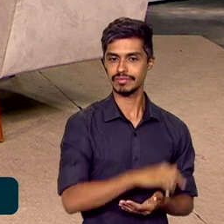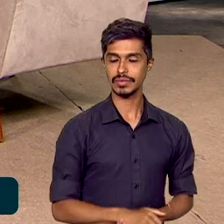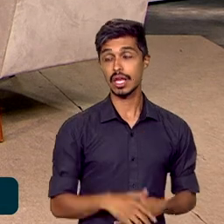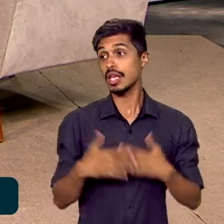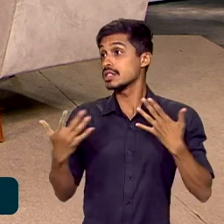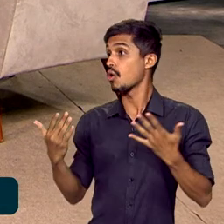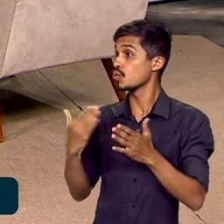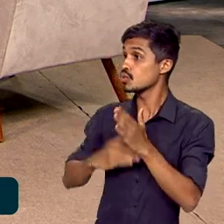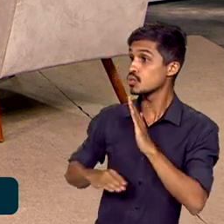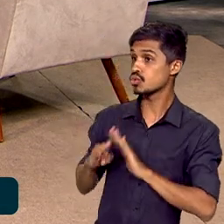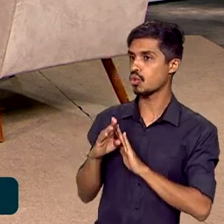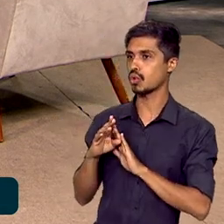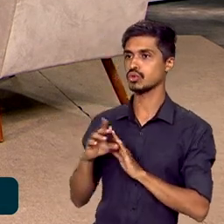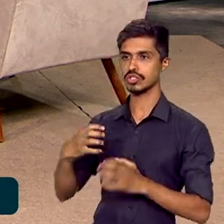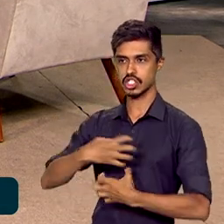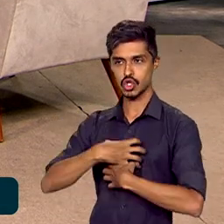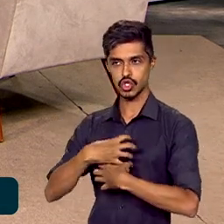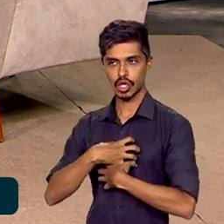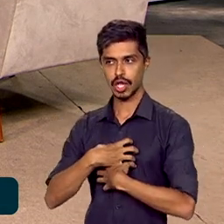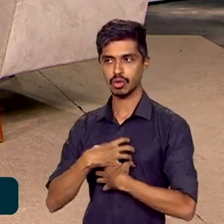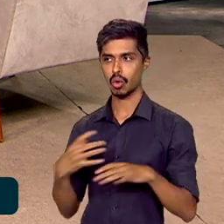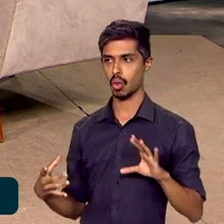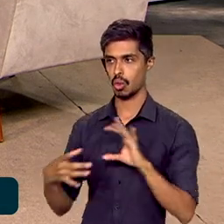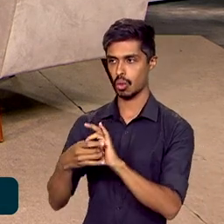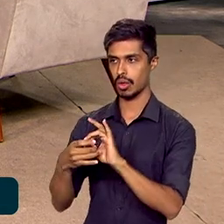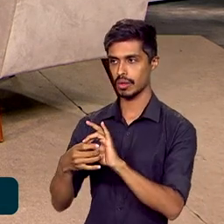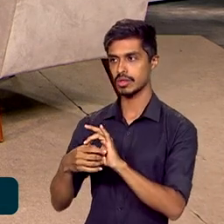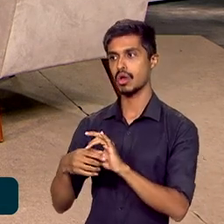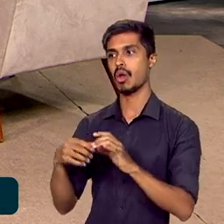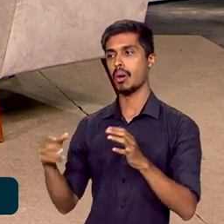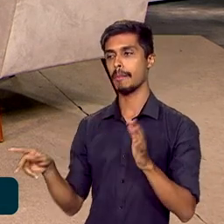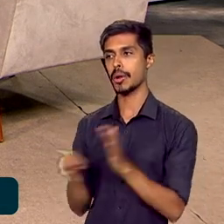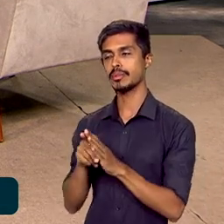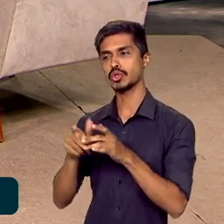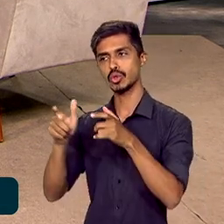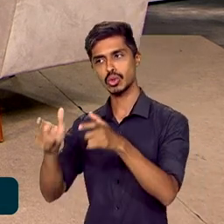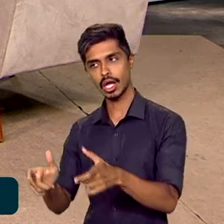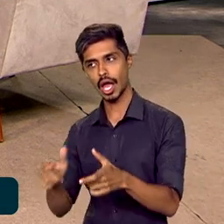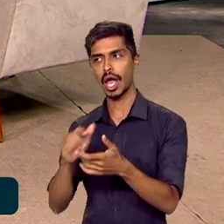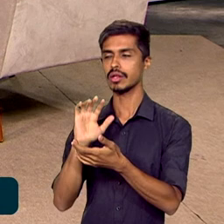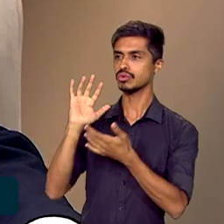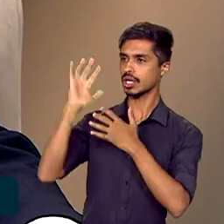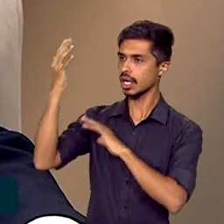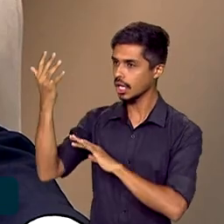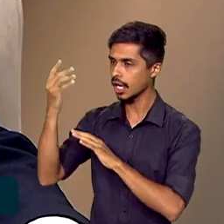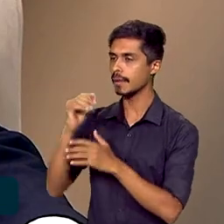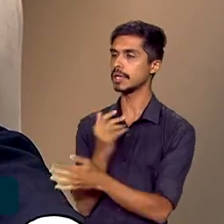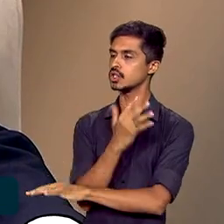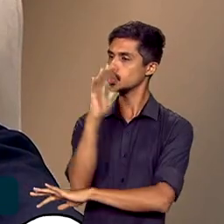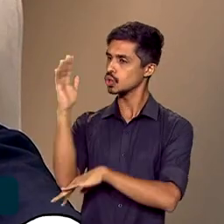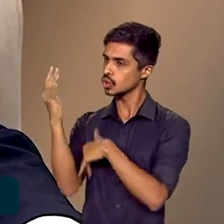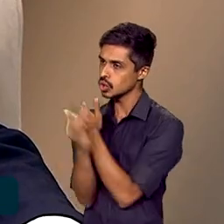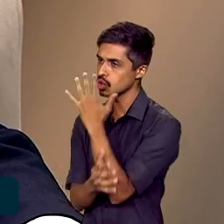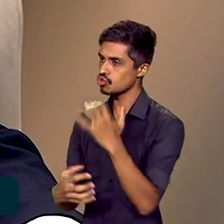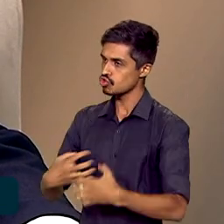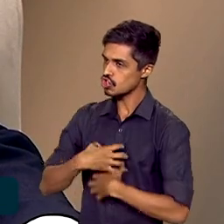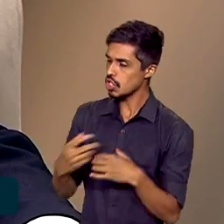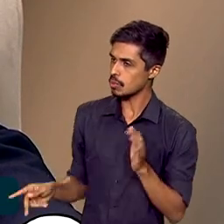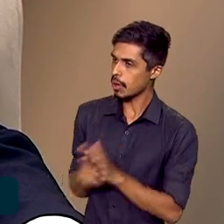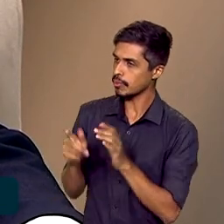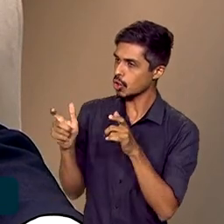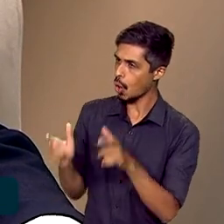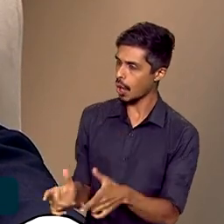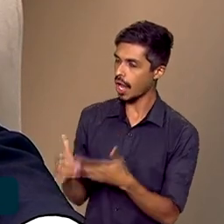é tudo condicionado às questões do bioma, do modo de produção local, isso tudo